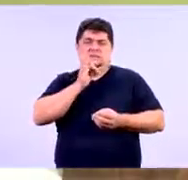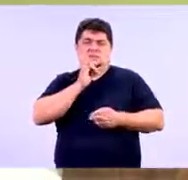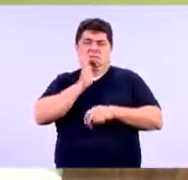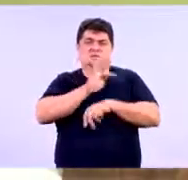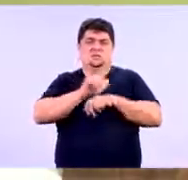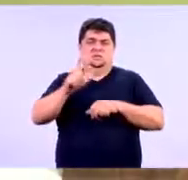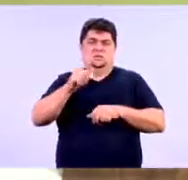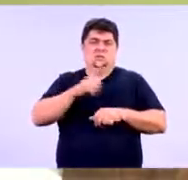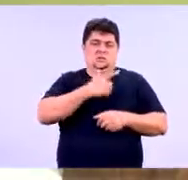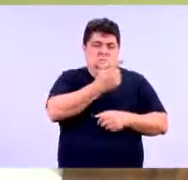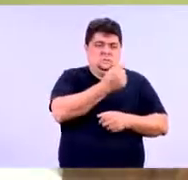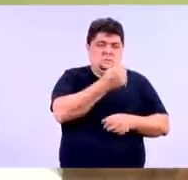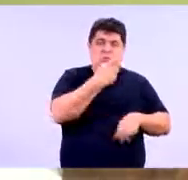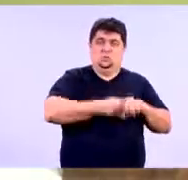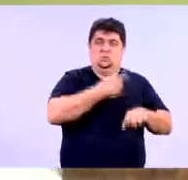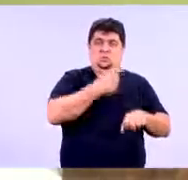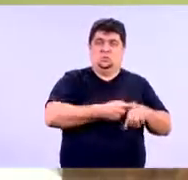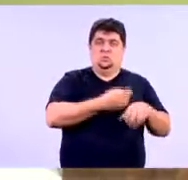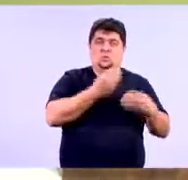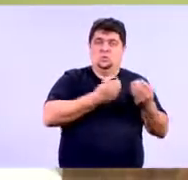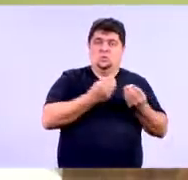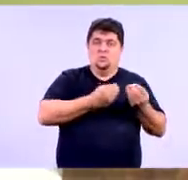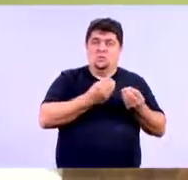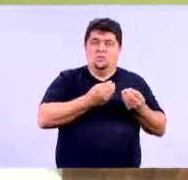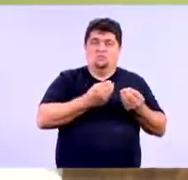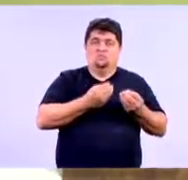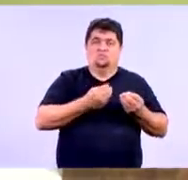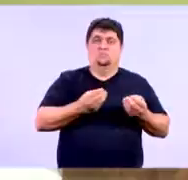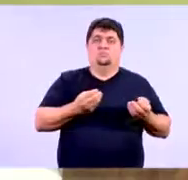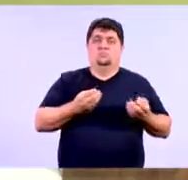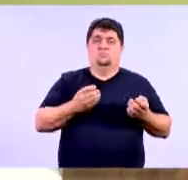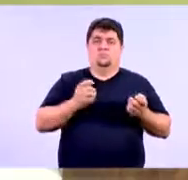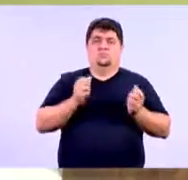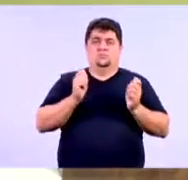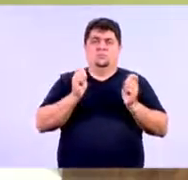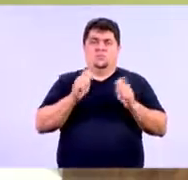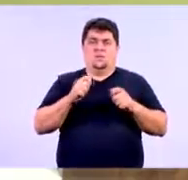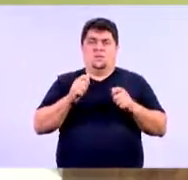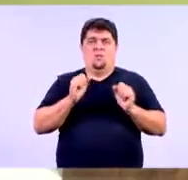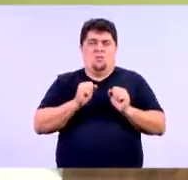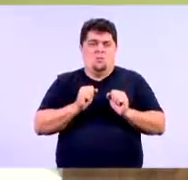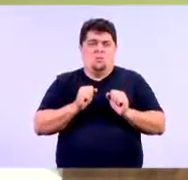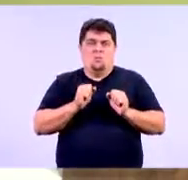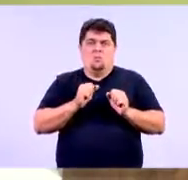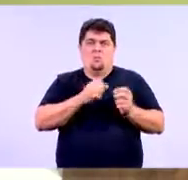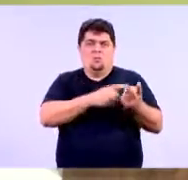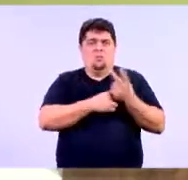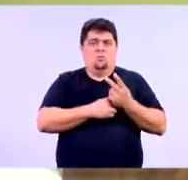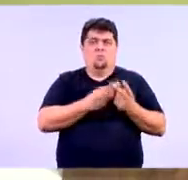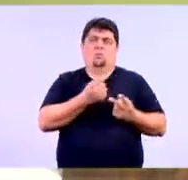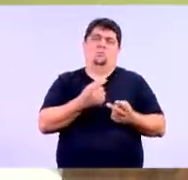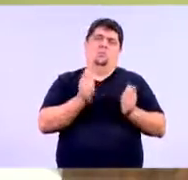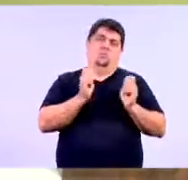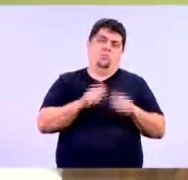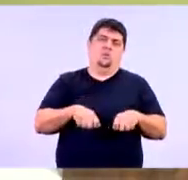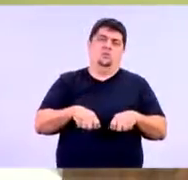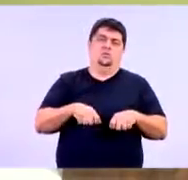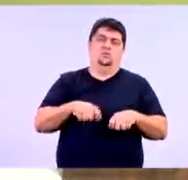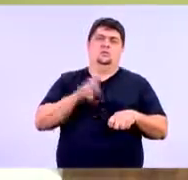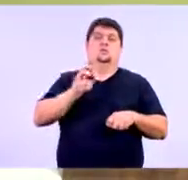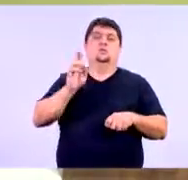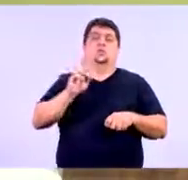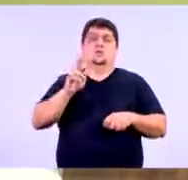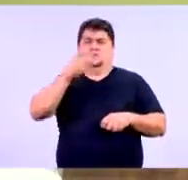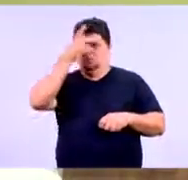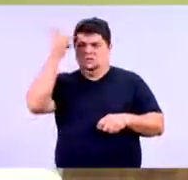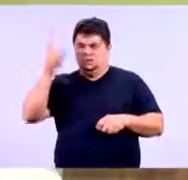tivesse recurso ali para fornecer, como o professor colocou, eles poderiam sim cobrar esse empréstimo compulsório. Ia cobrar de quem? Das